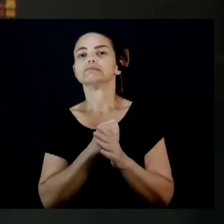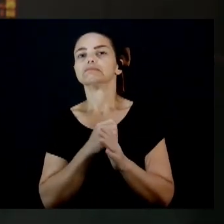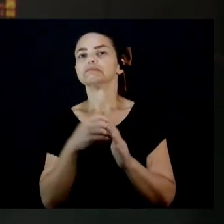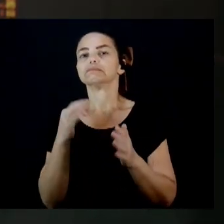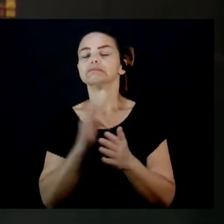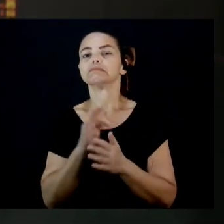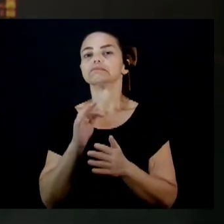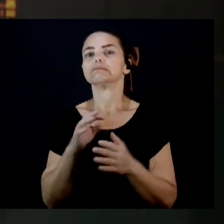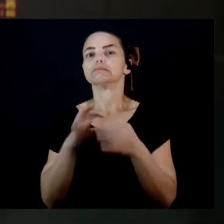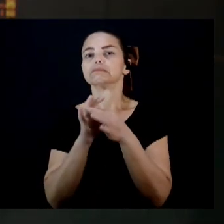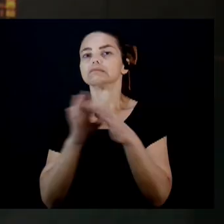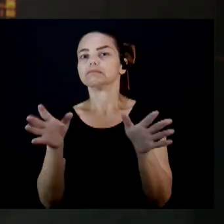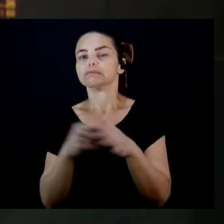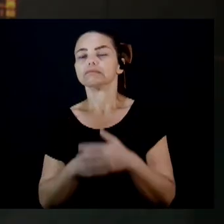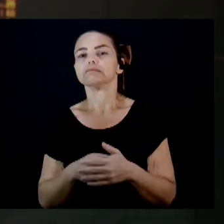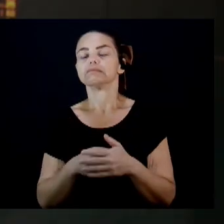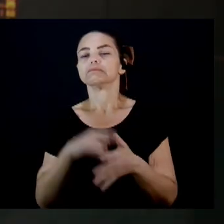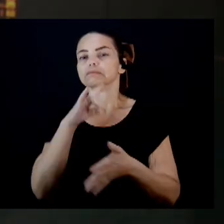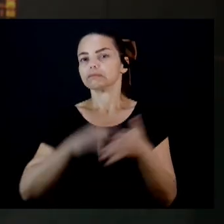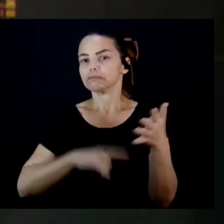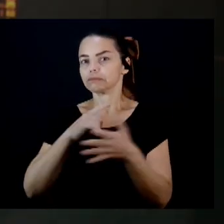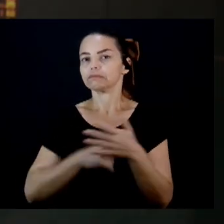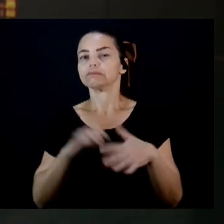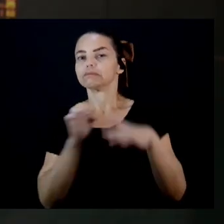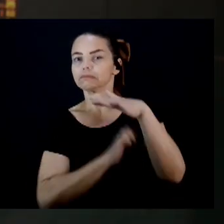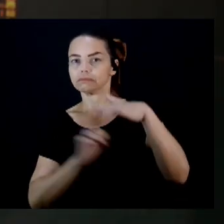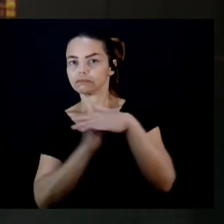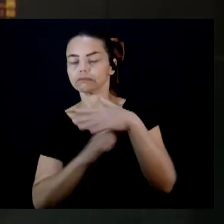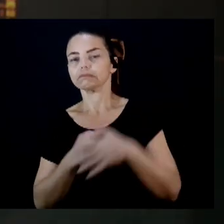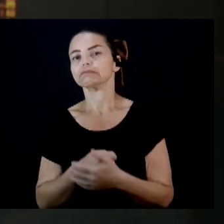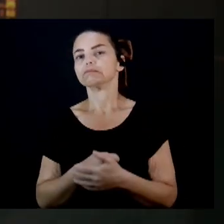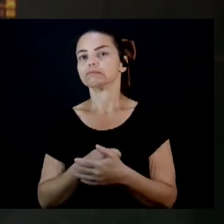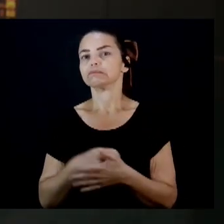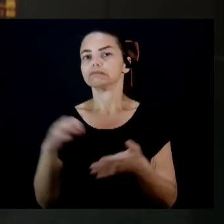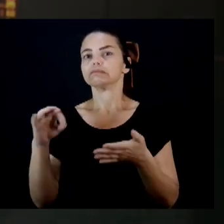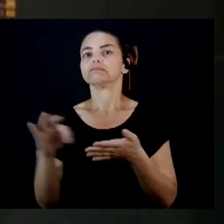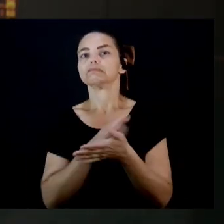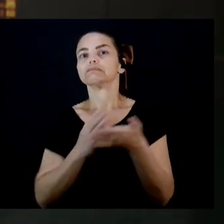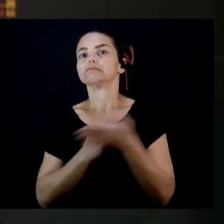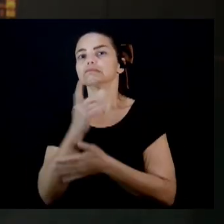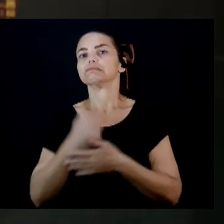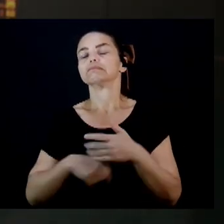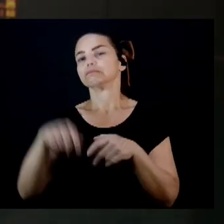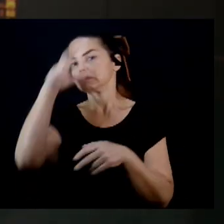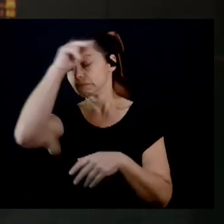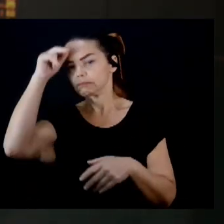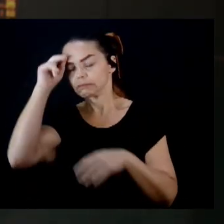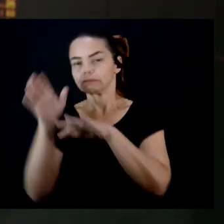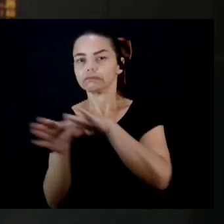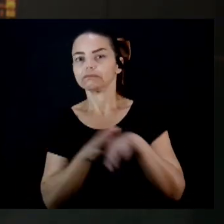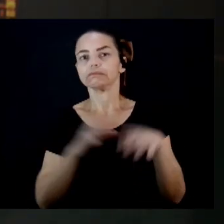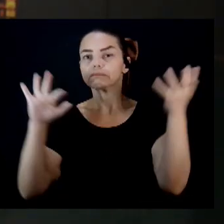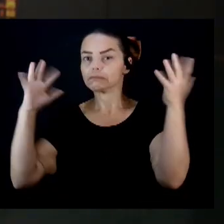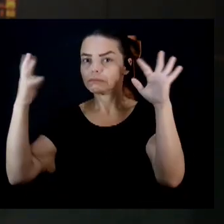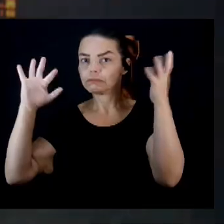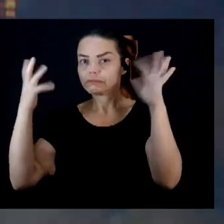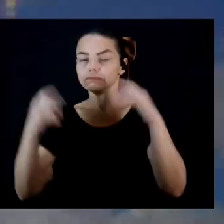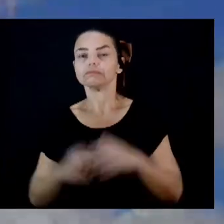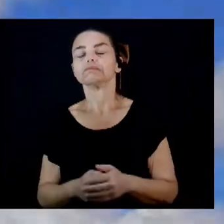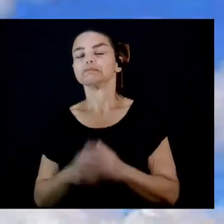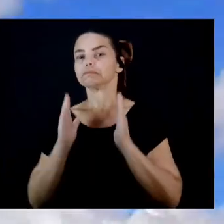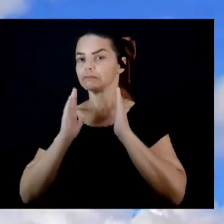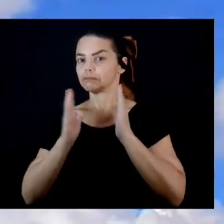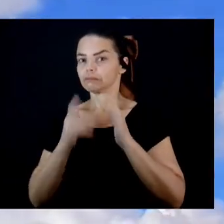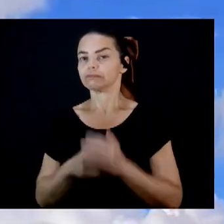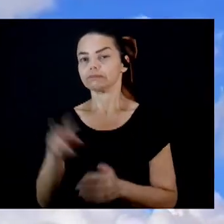funcionamento. O projeto segue agora para a sanção do prefeito. Vamos agora à previsão do tempo para esta terça-feira. De acordo